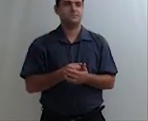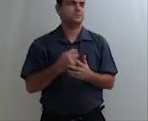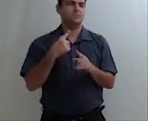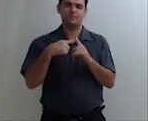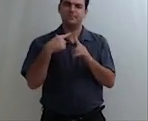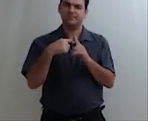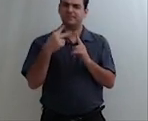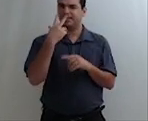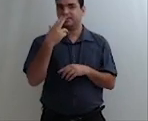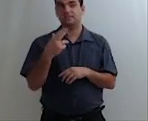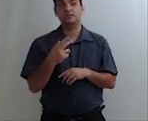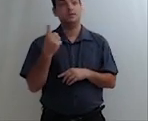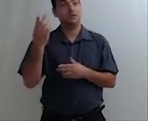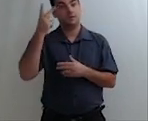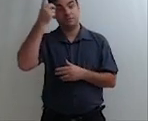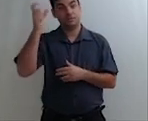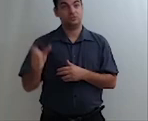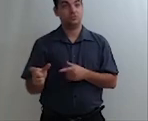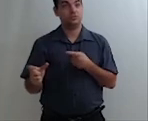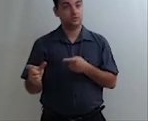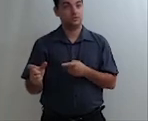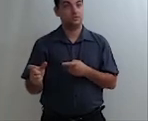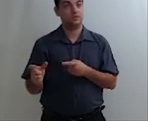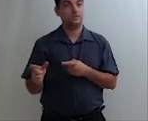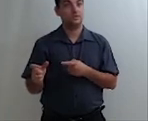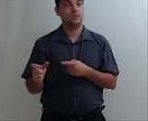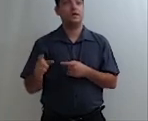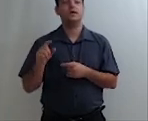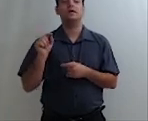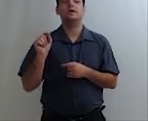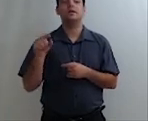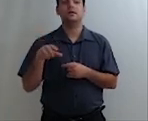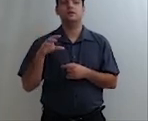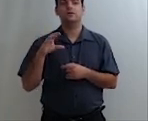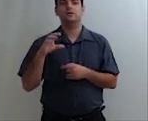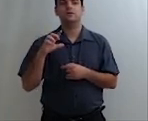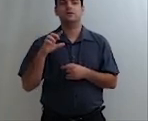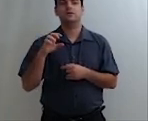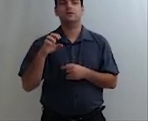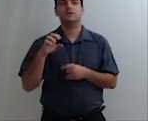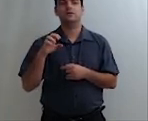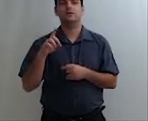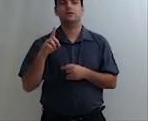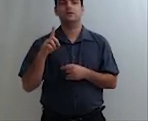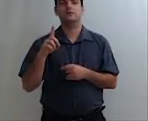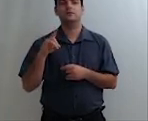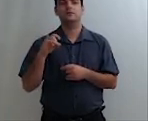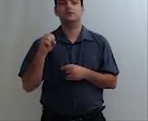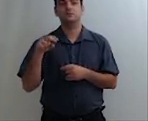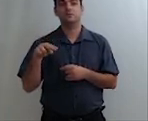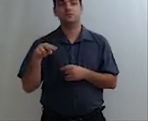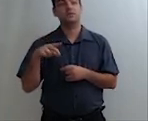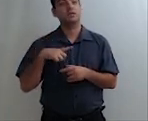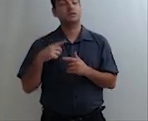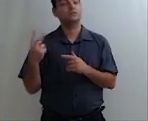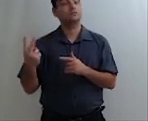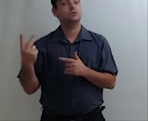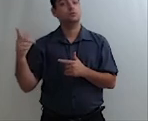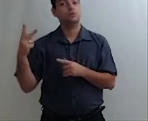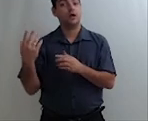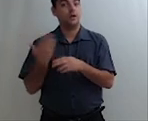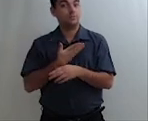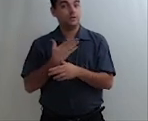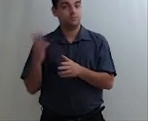alerto que o paciente aqui é Clebson o Corel é